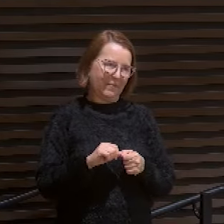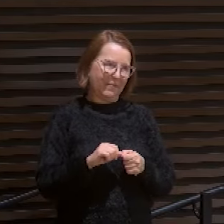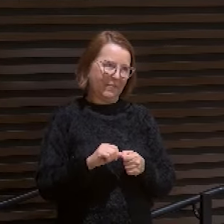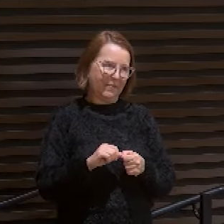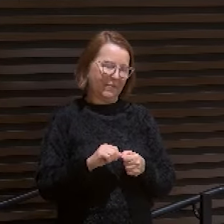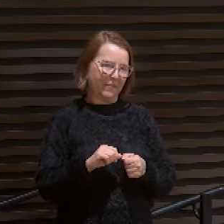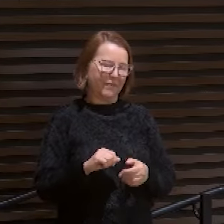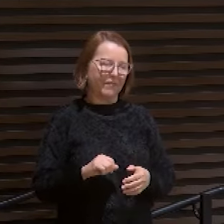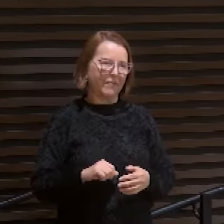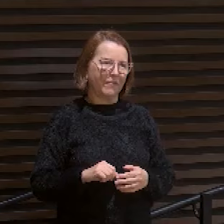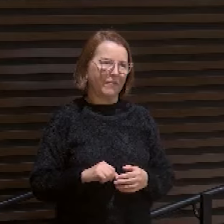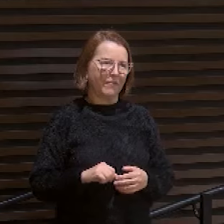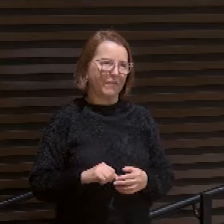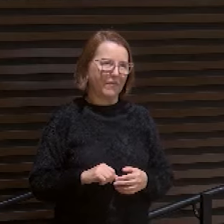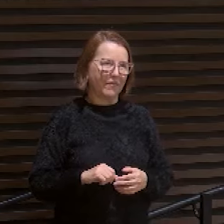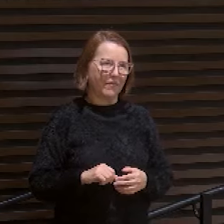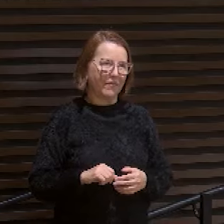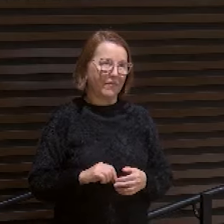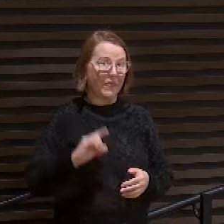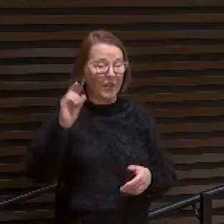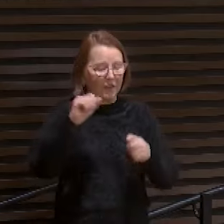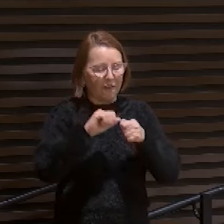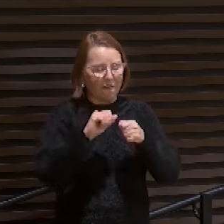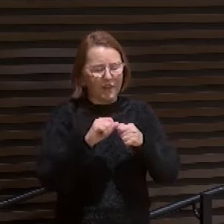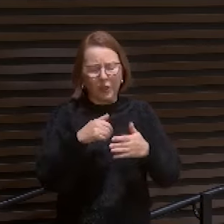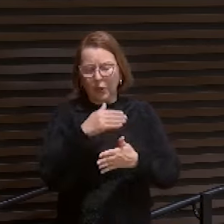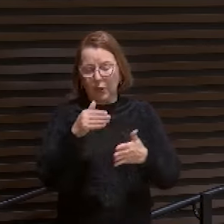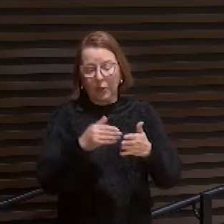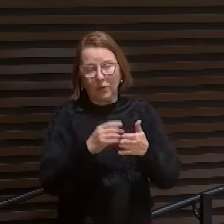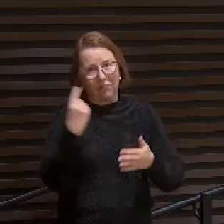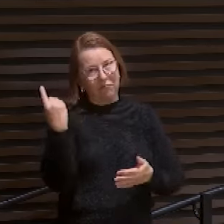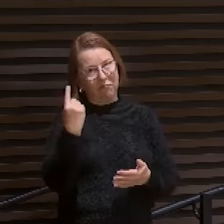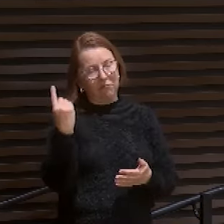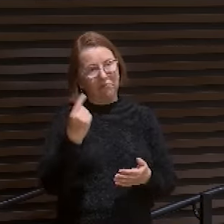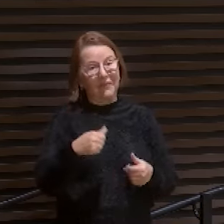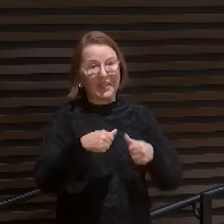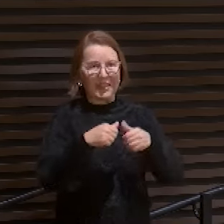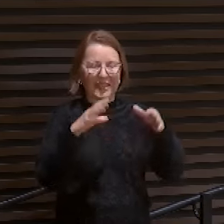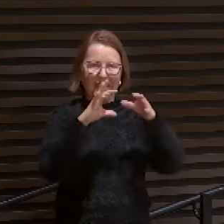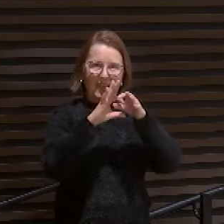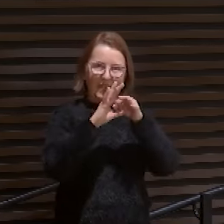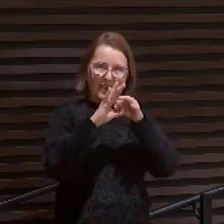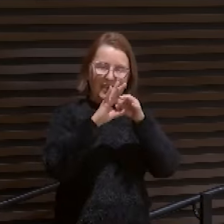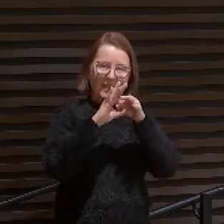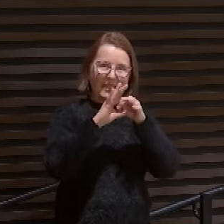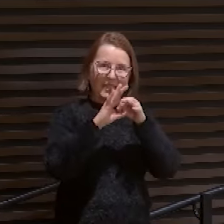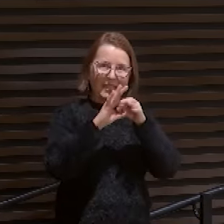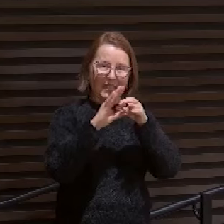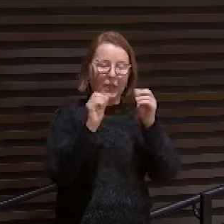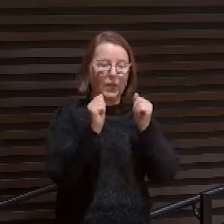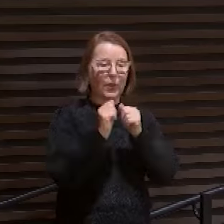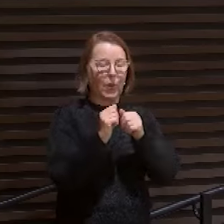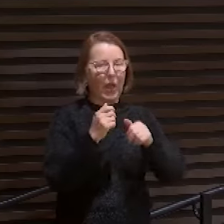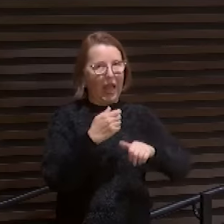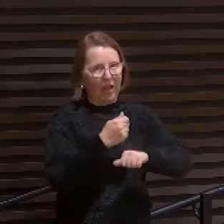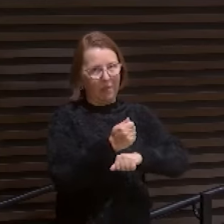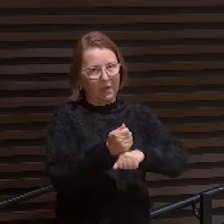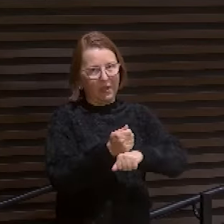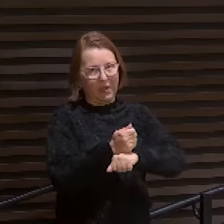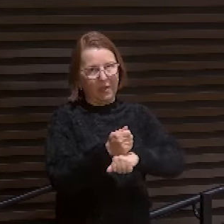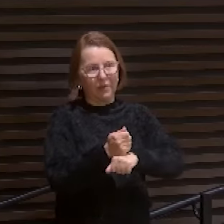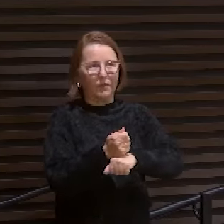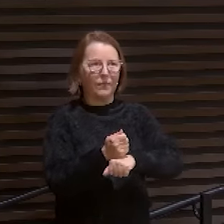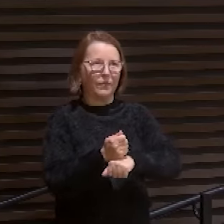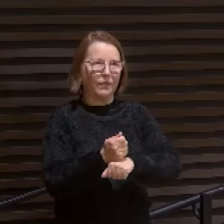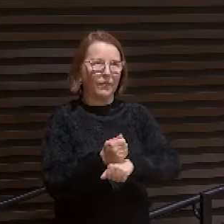Ele passou e assinou sozinho. E esta aliança que ele fez com Abraão,